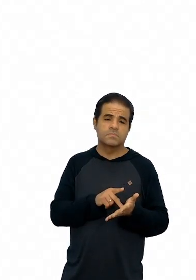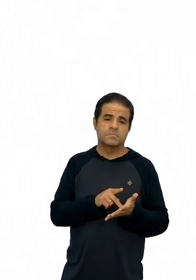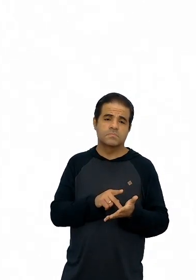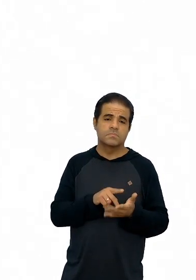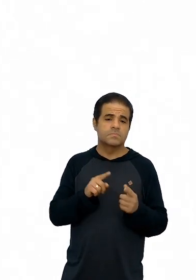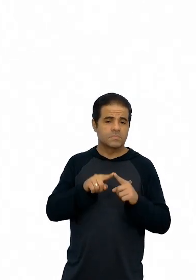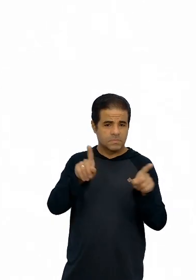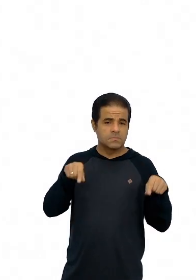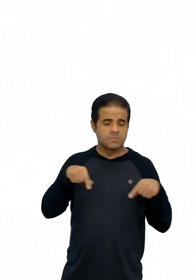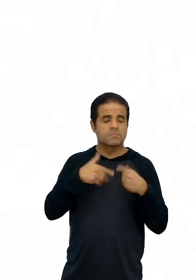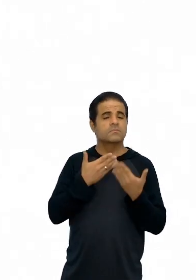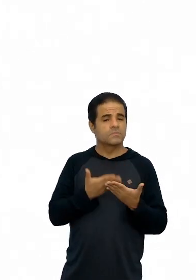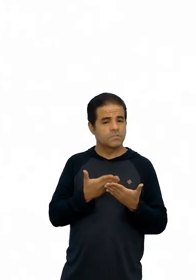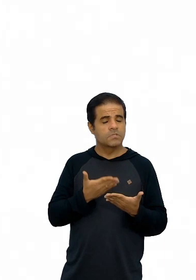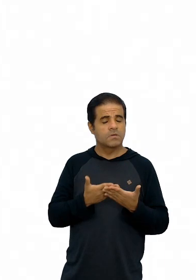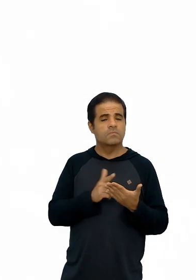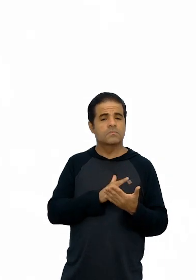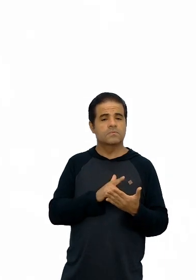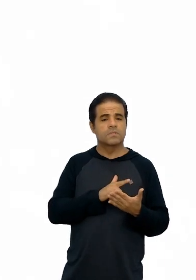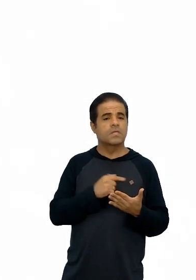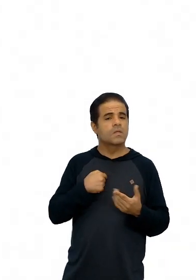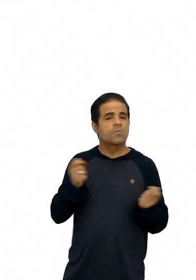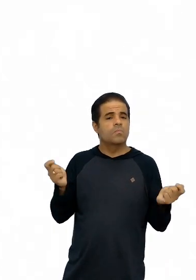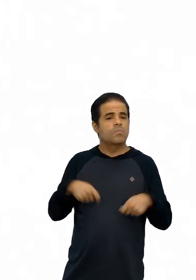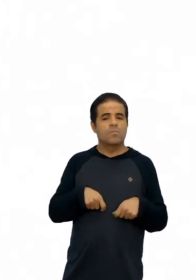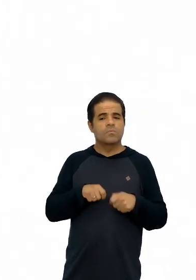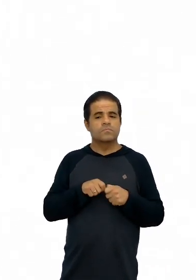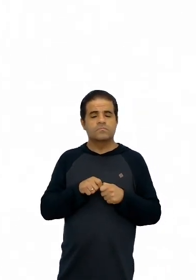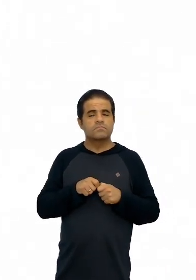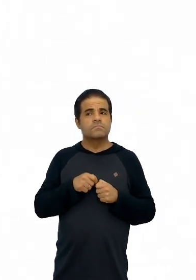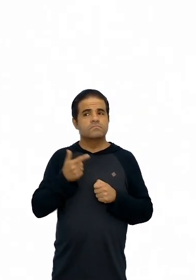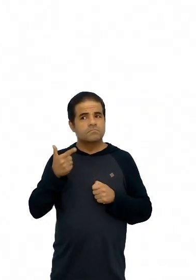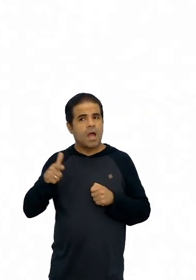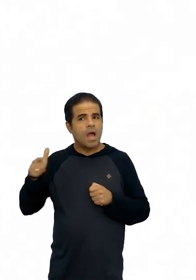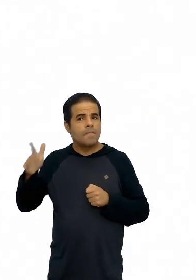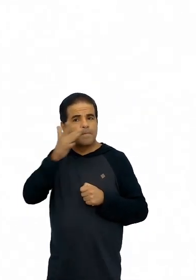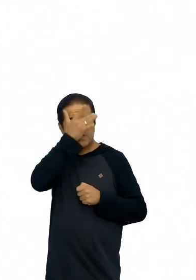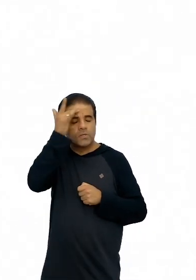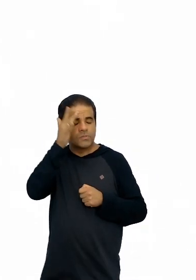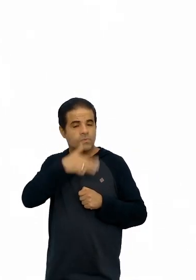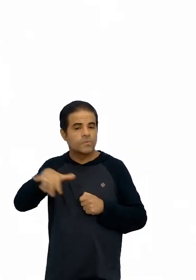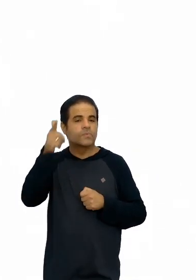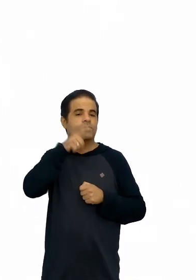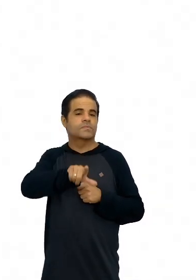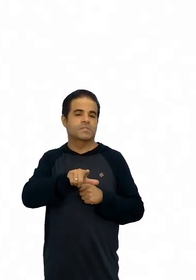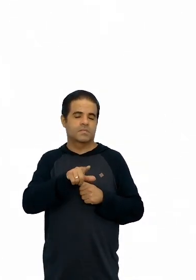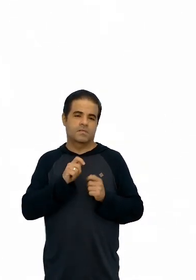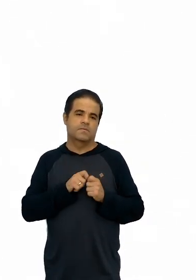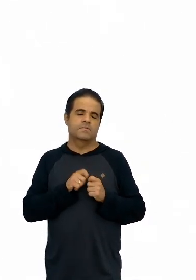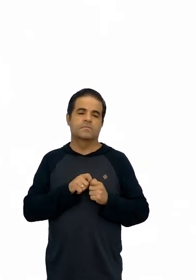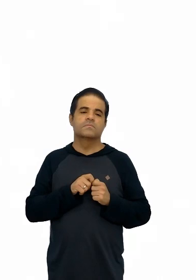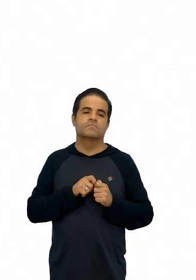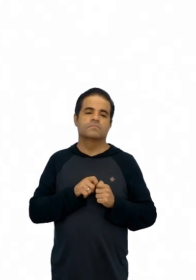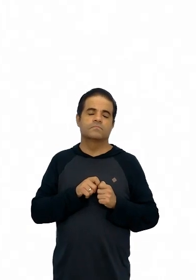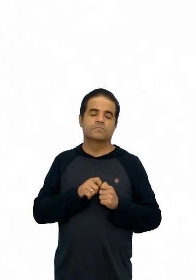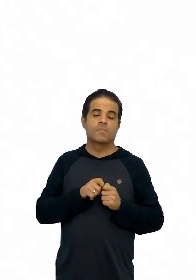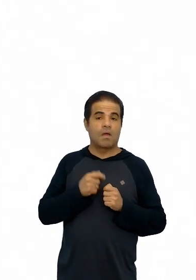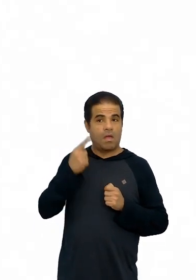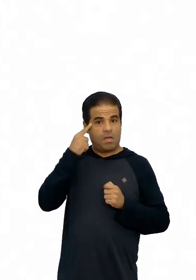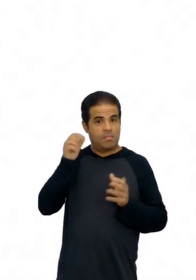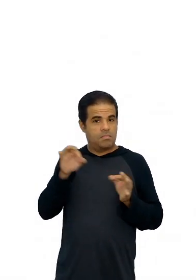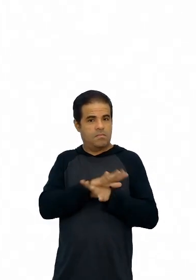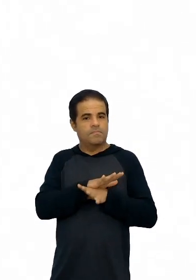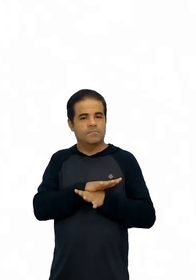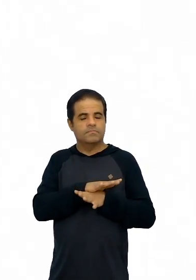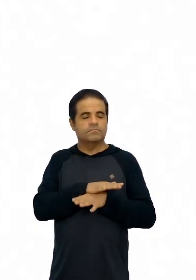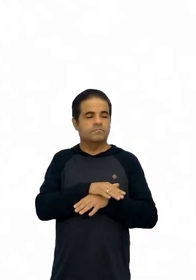salas de aula, sim. Ah, mas o que que eu posso fazer para que mais consigam realizar, né? Ai, terminei isso